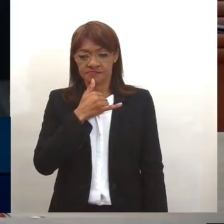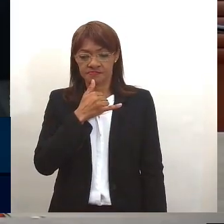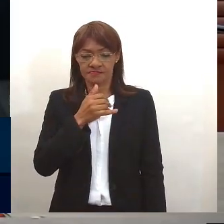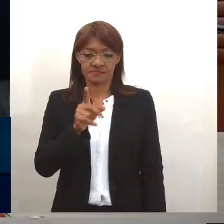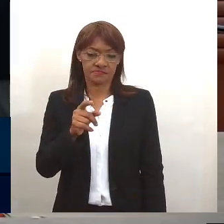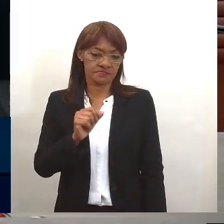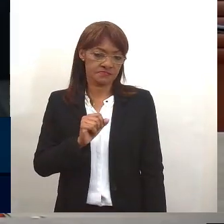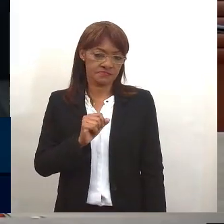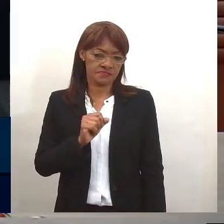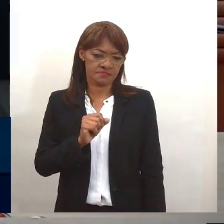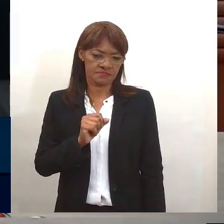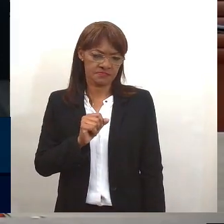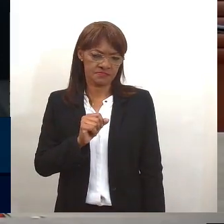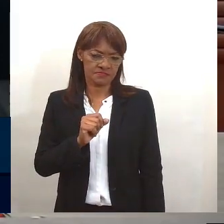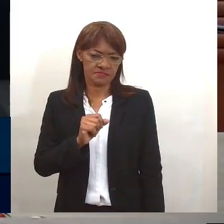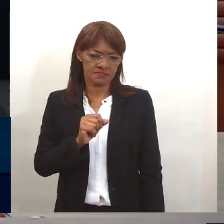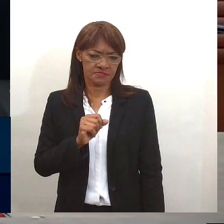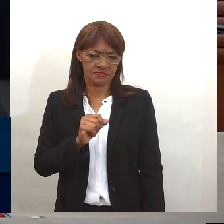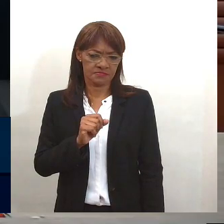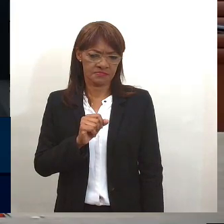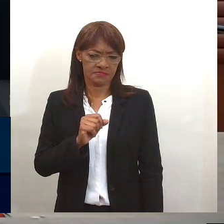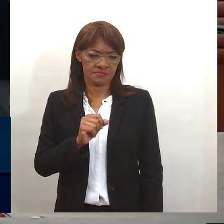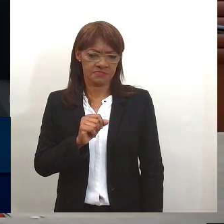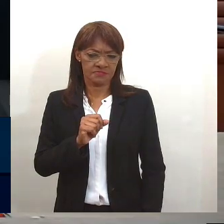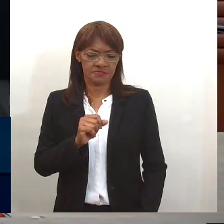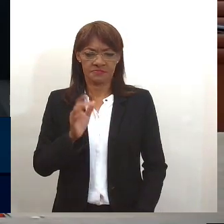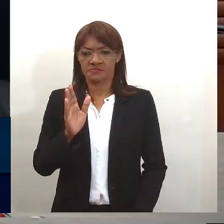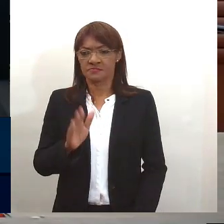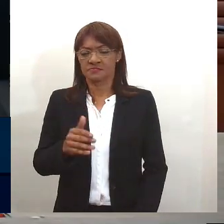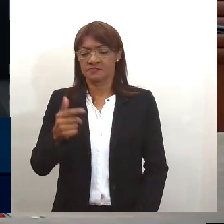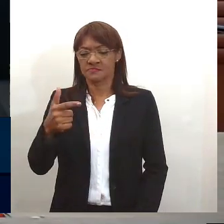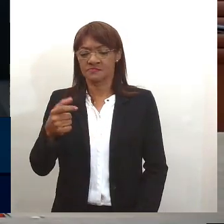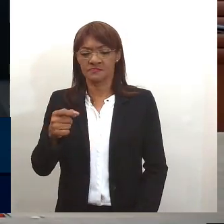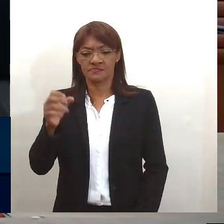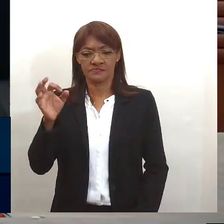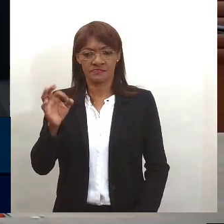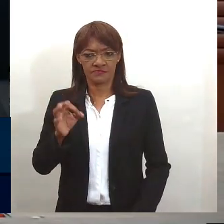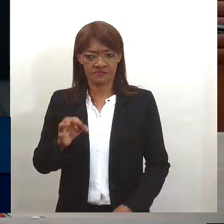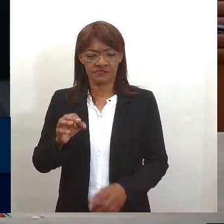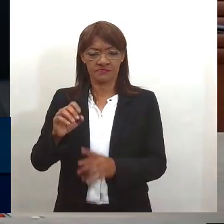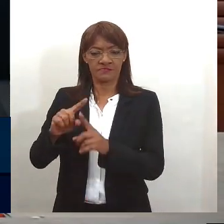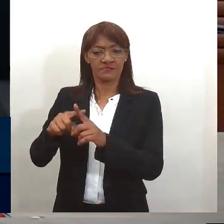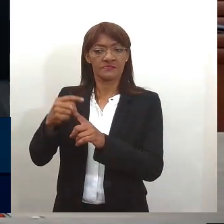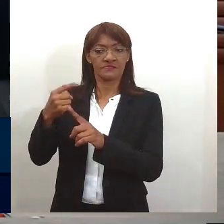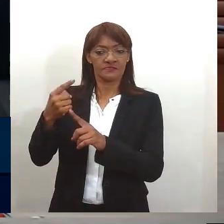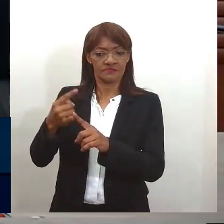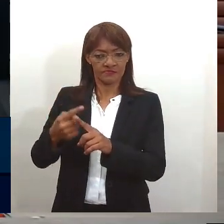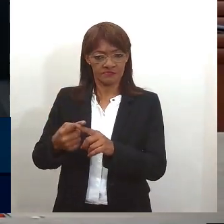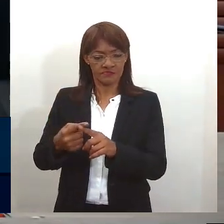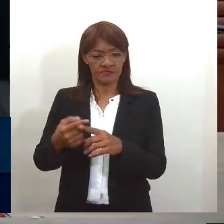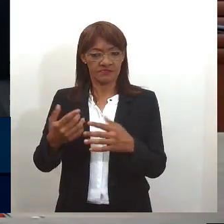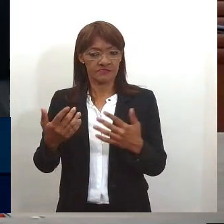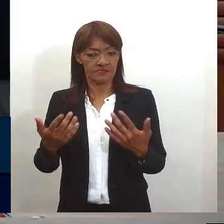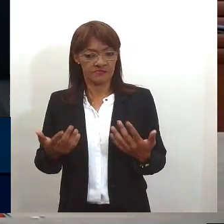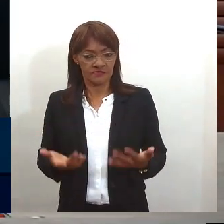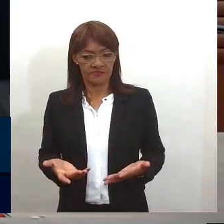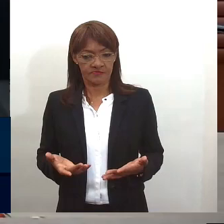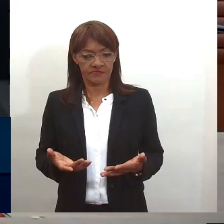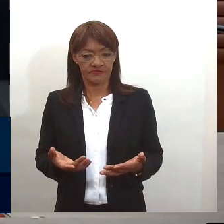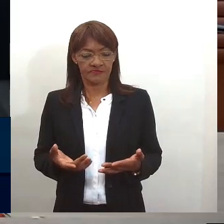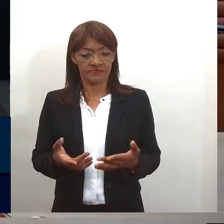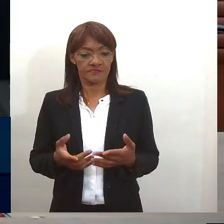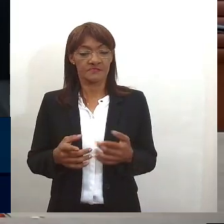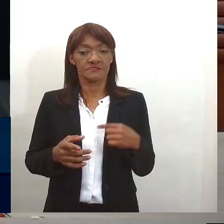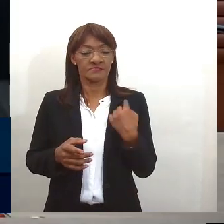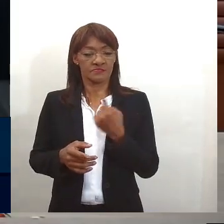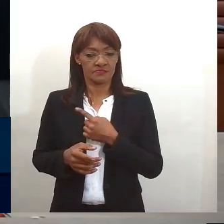de 20%, né, da frota, um aumento muito grande, significativo. E a gente sabe que o aumento da